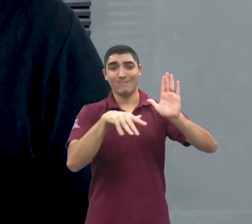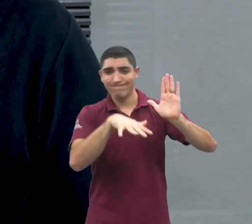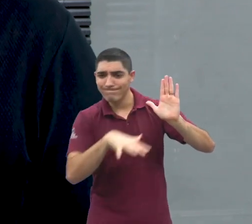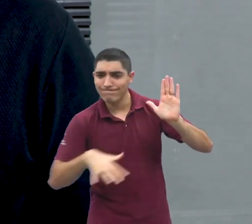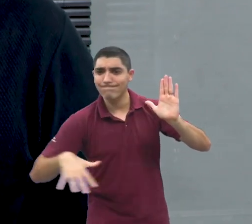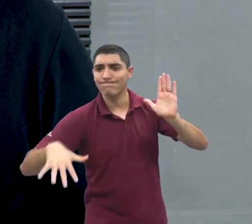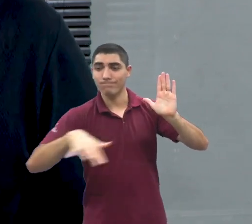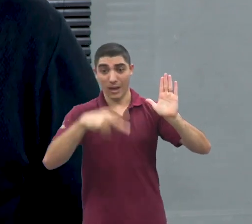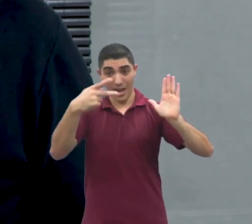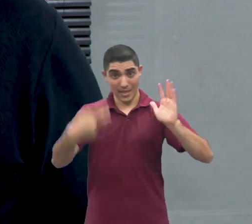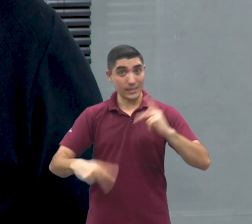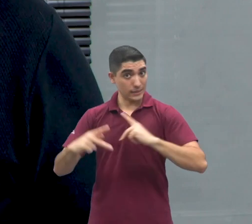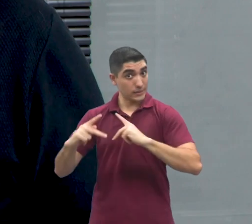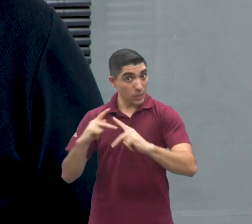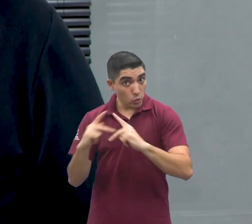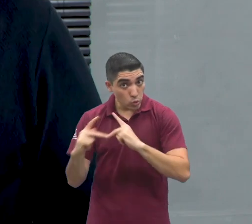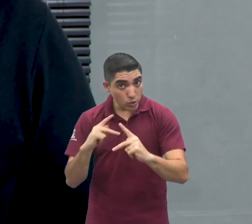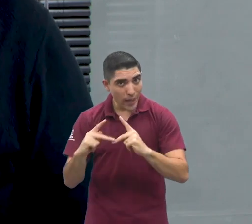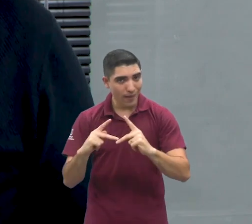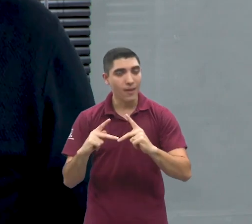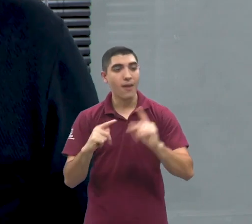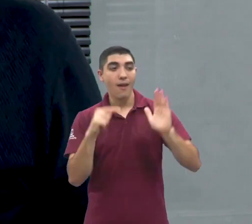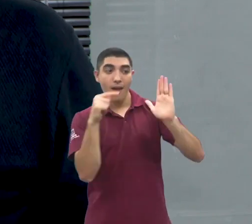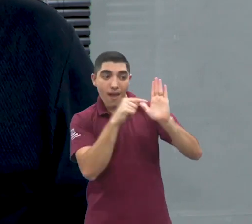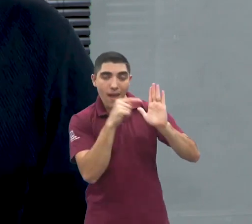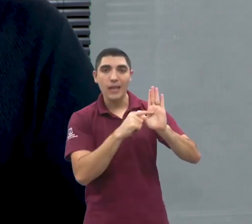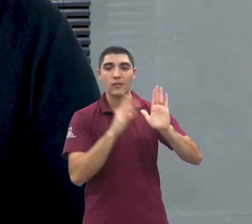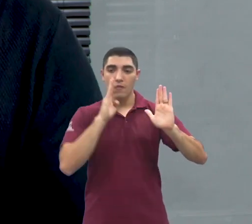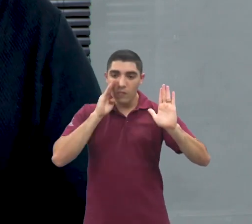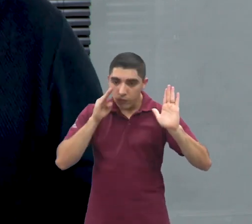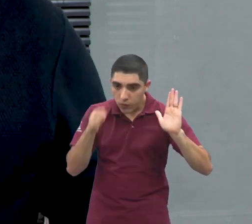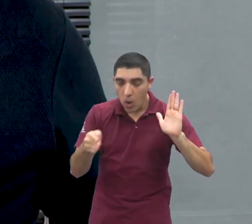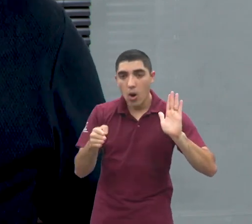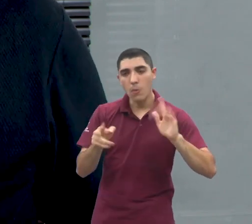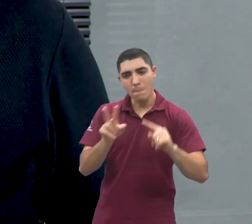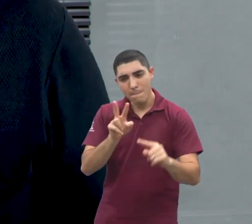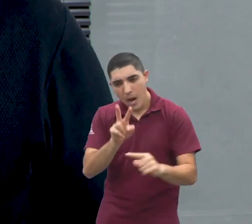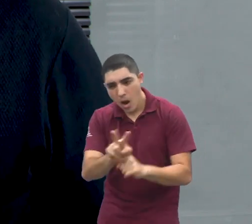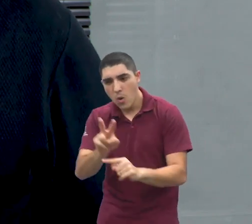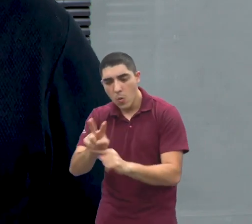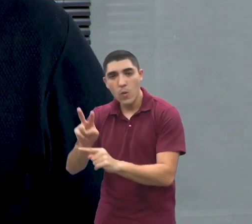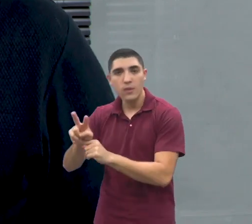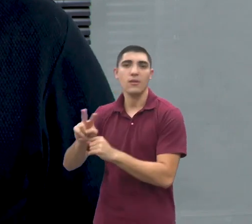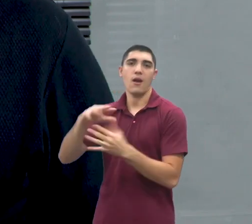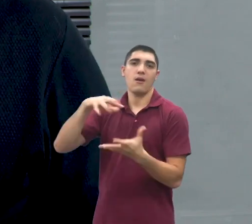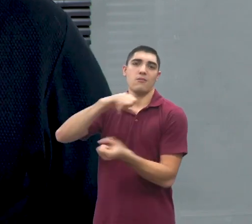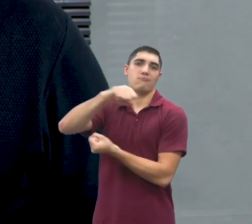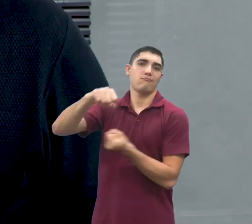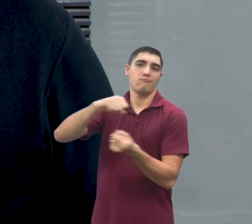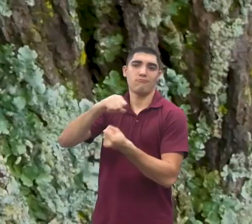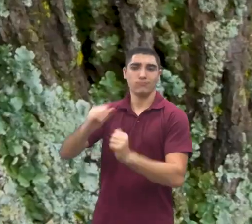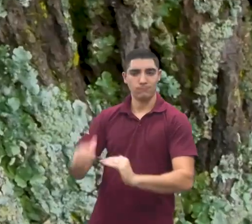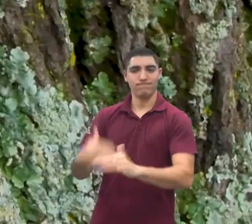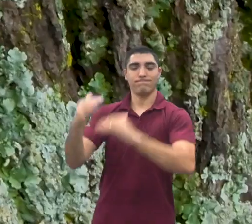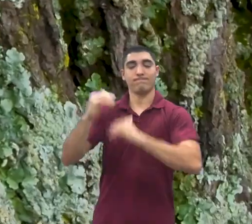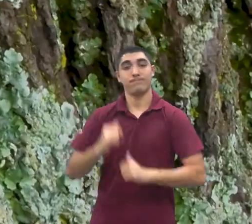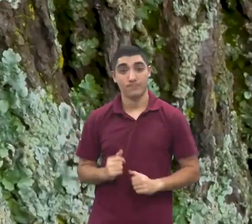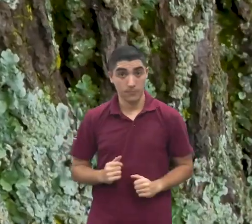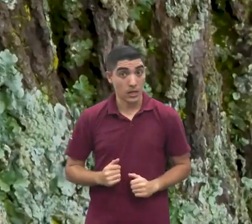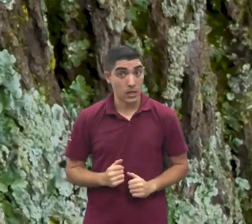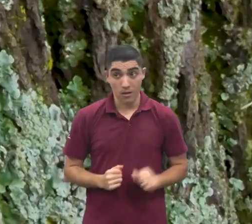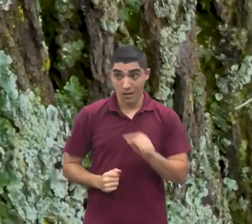ordenamento territorial de São José dos Campos, todo ele pensado no cenário da sustentabilidade.